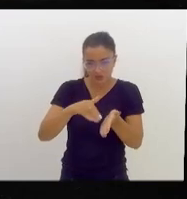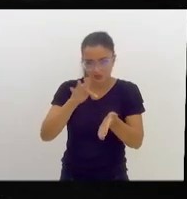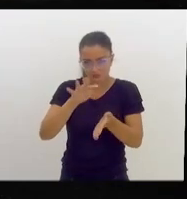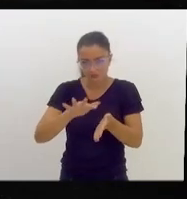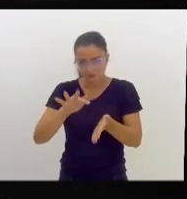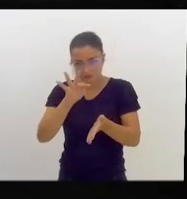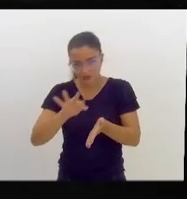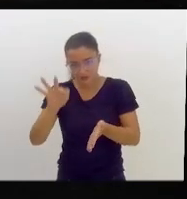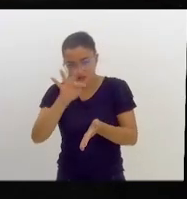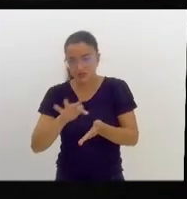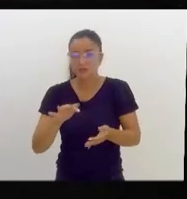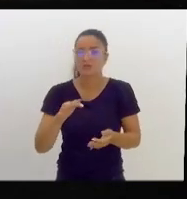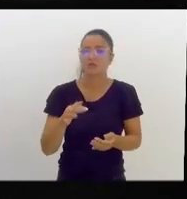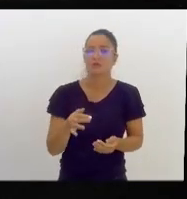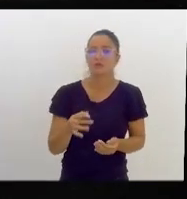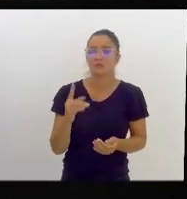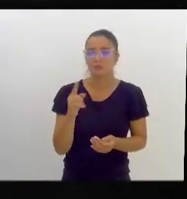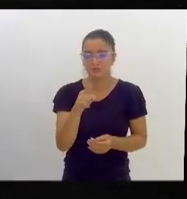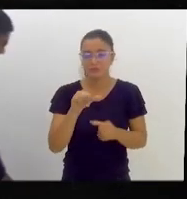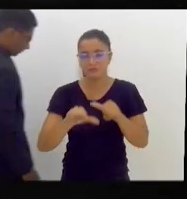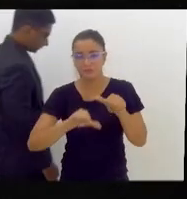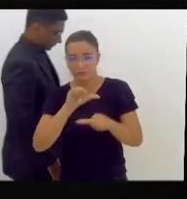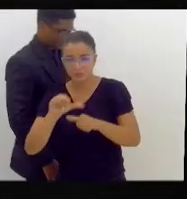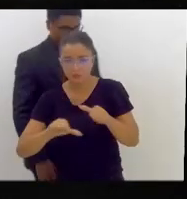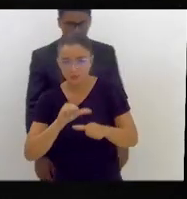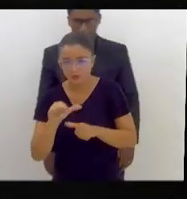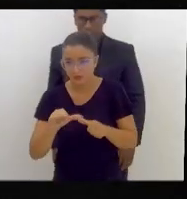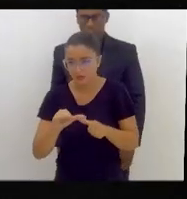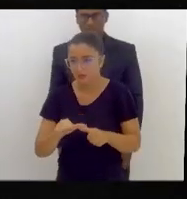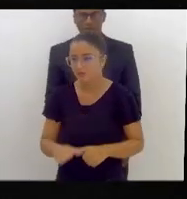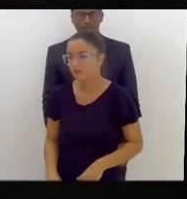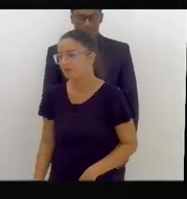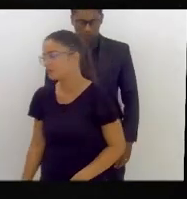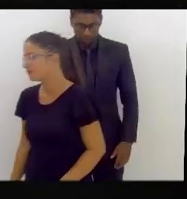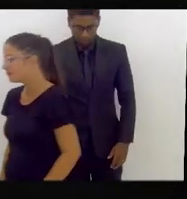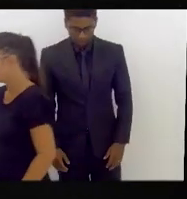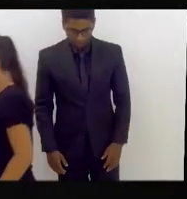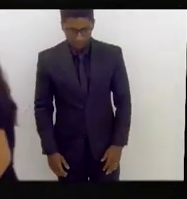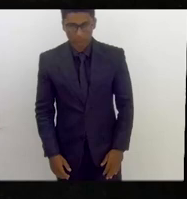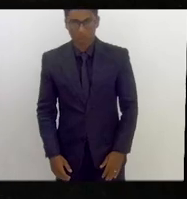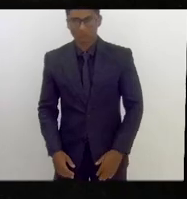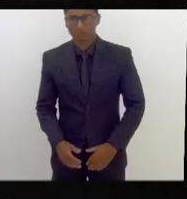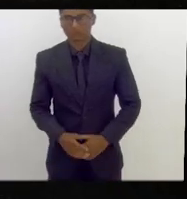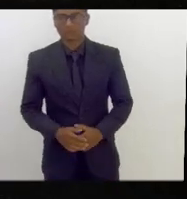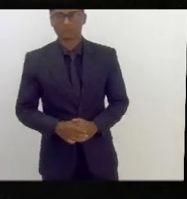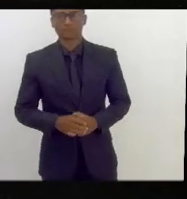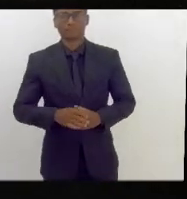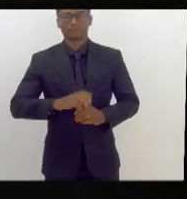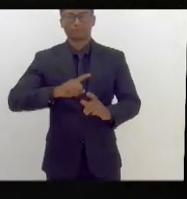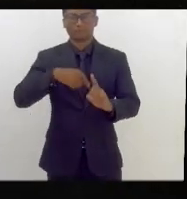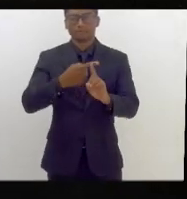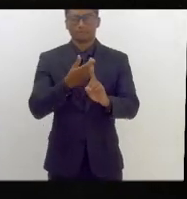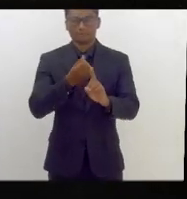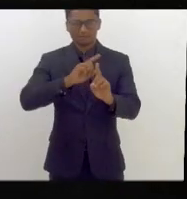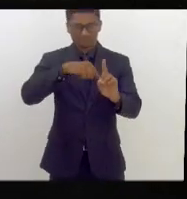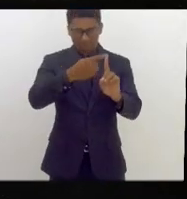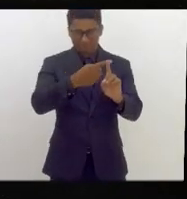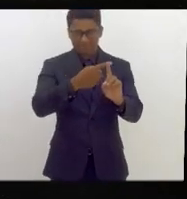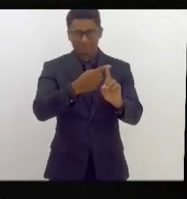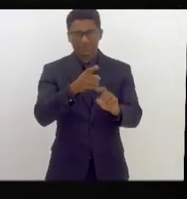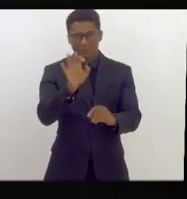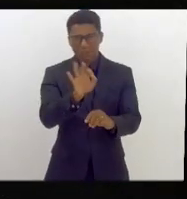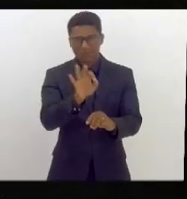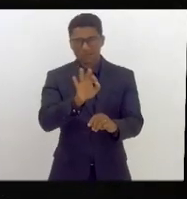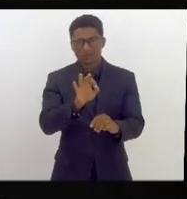a gente muda o indexador de GPI mais 6% para o IPCA, essa